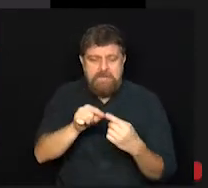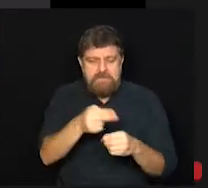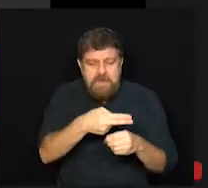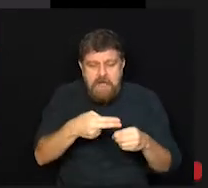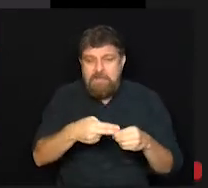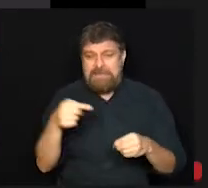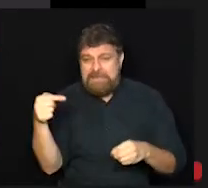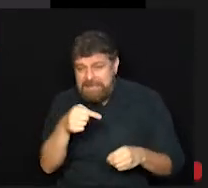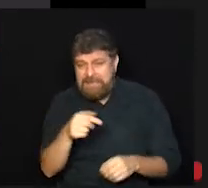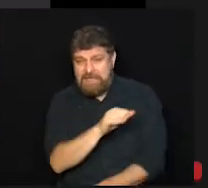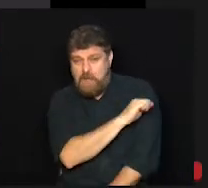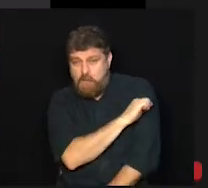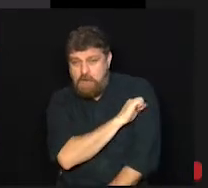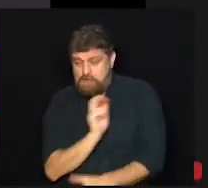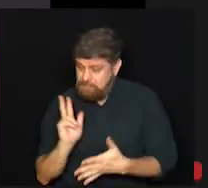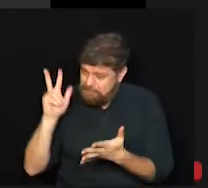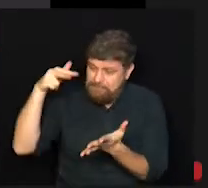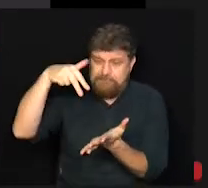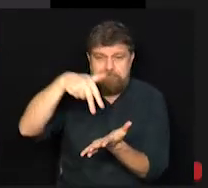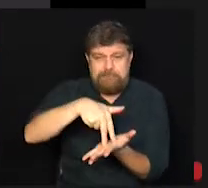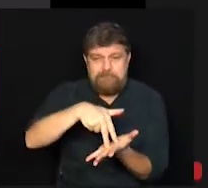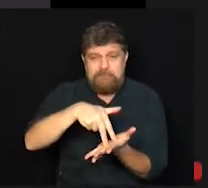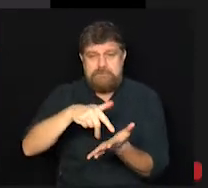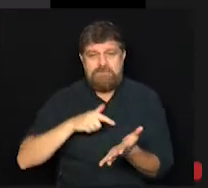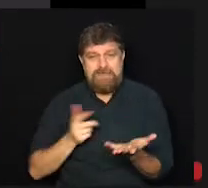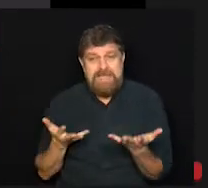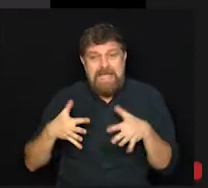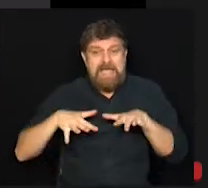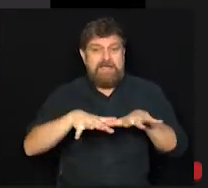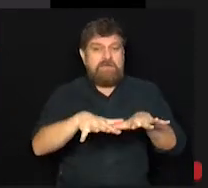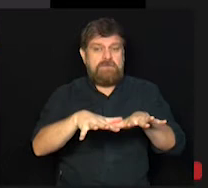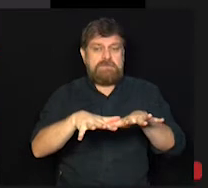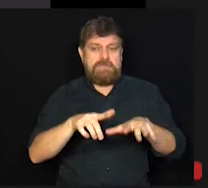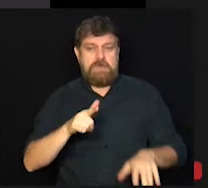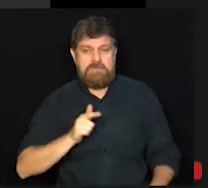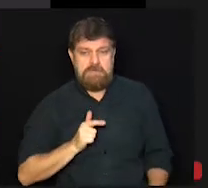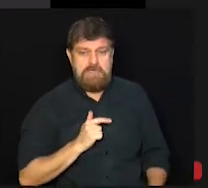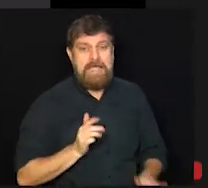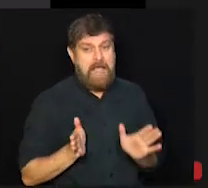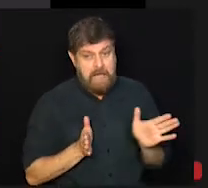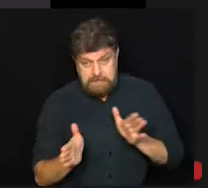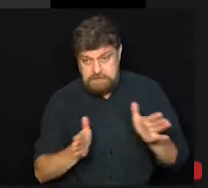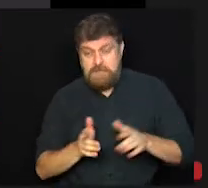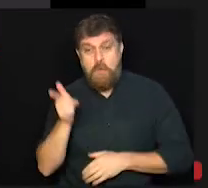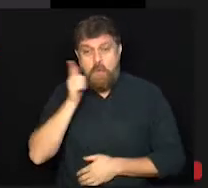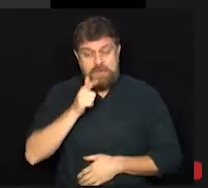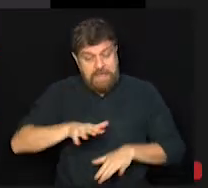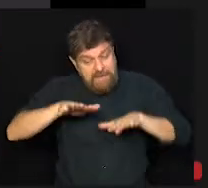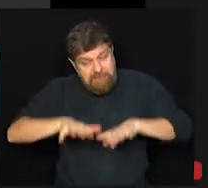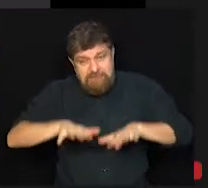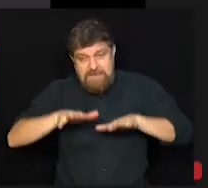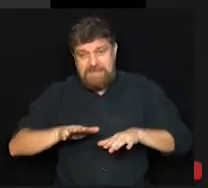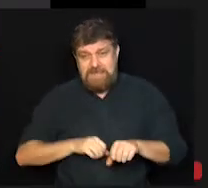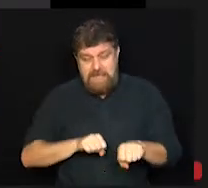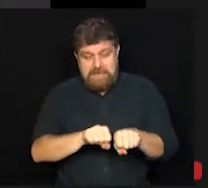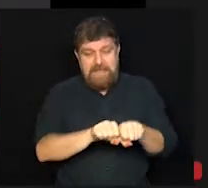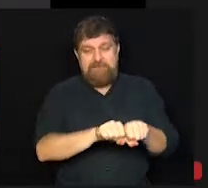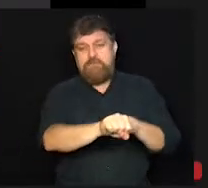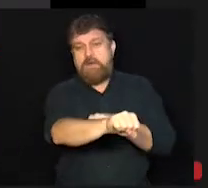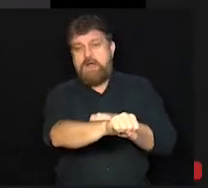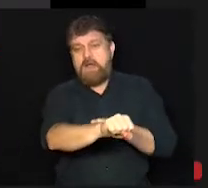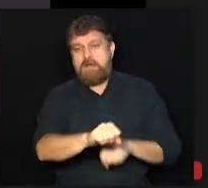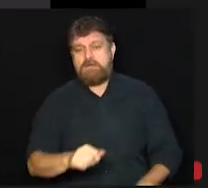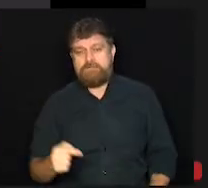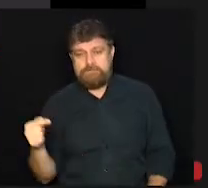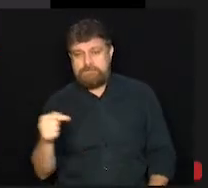é que eles entrem, então é a inclusão total, quer dizer, o acesso, a permanência, a conclusão